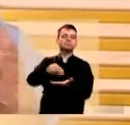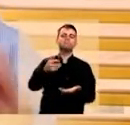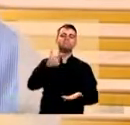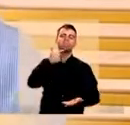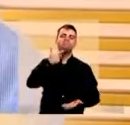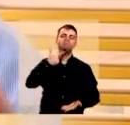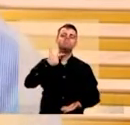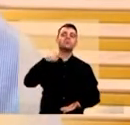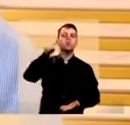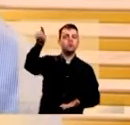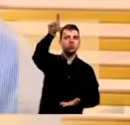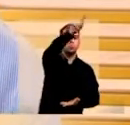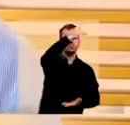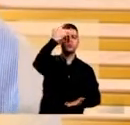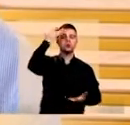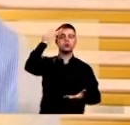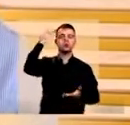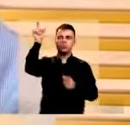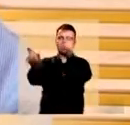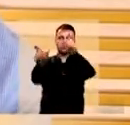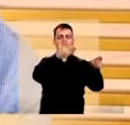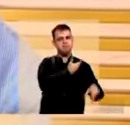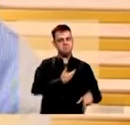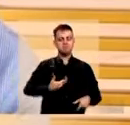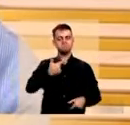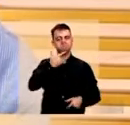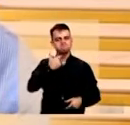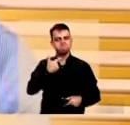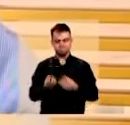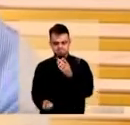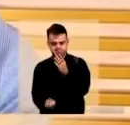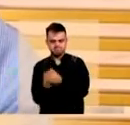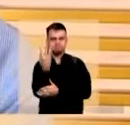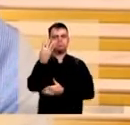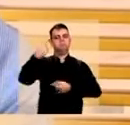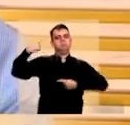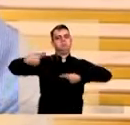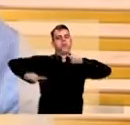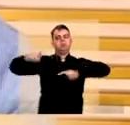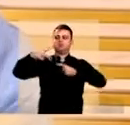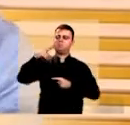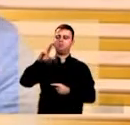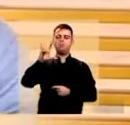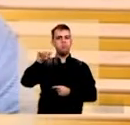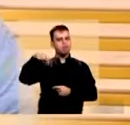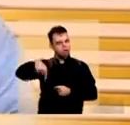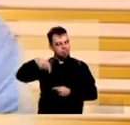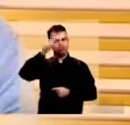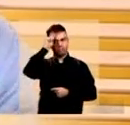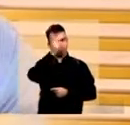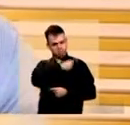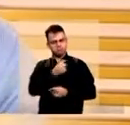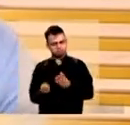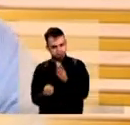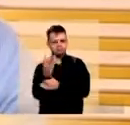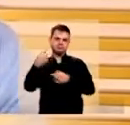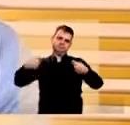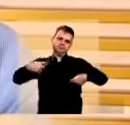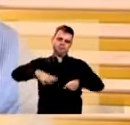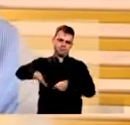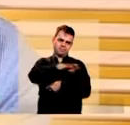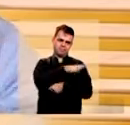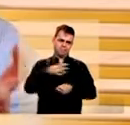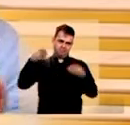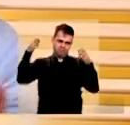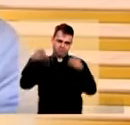a vontade política de implantar uma política cultural para a cidade, no nosso caso, que nos interessa aqui,